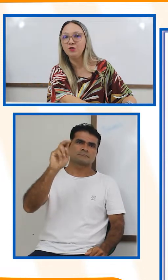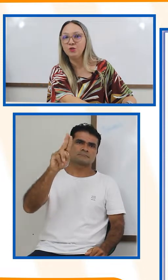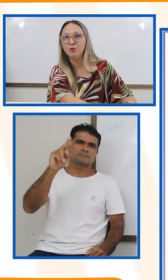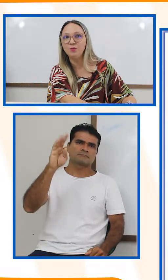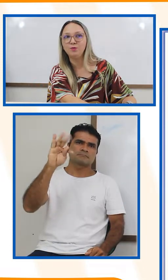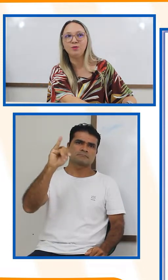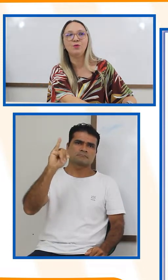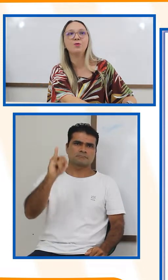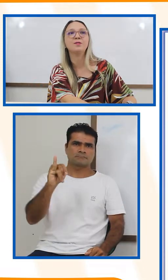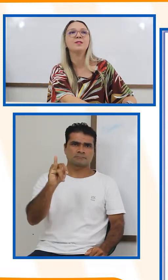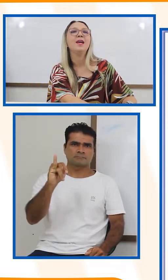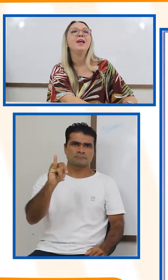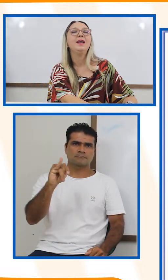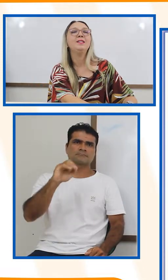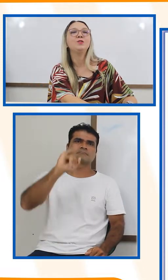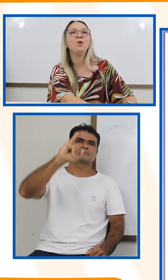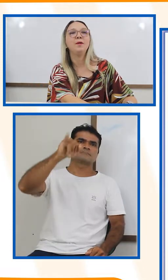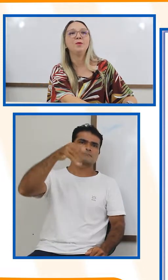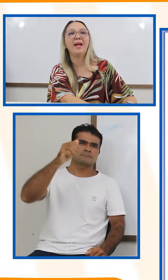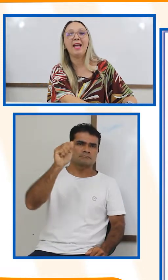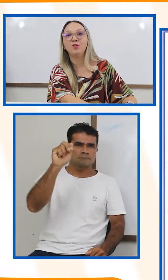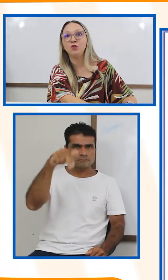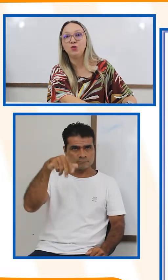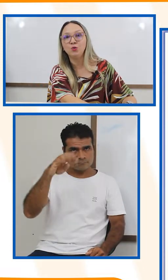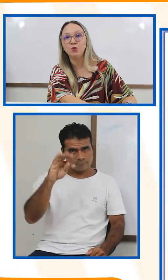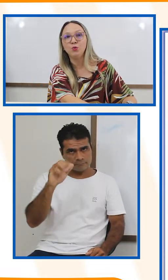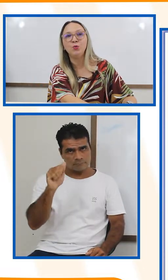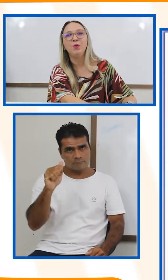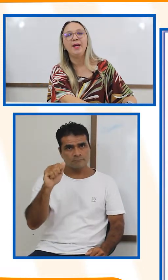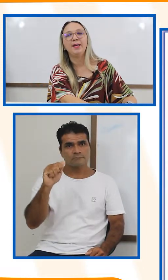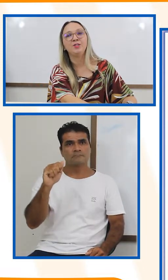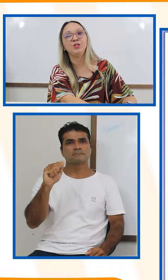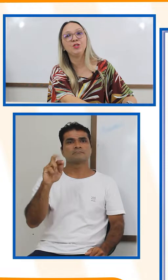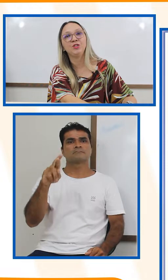jantarem juntos. Eles comeram caju,